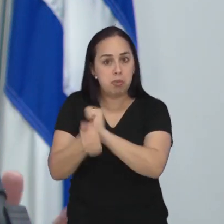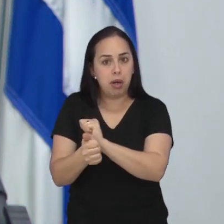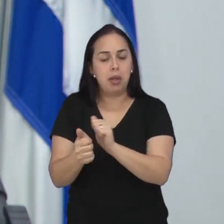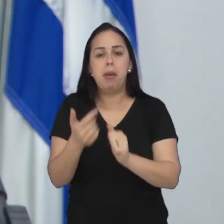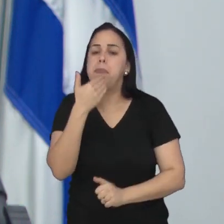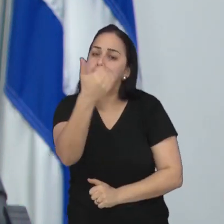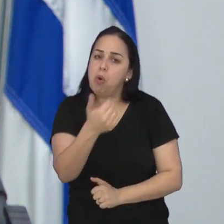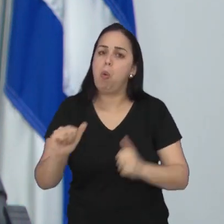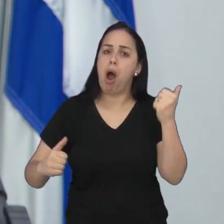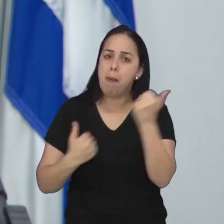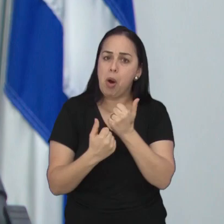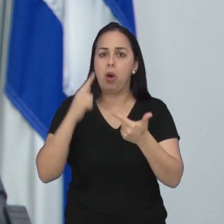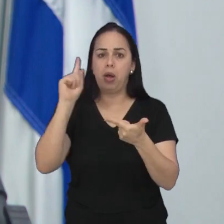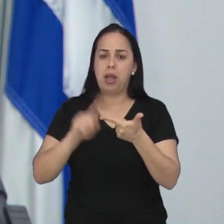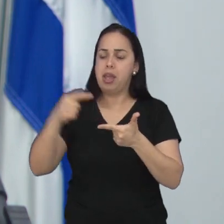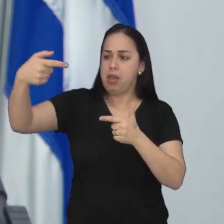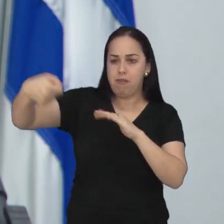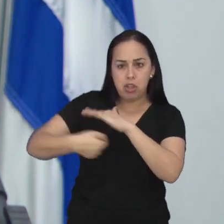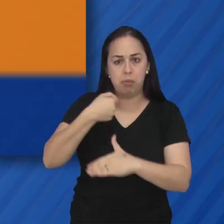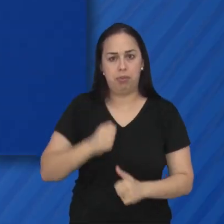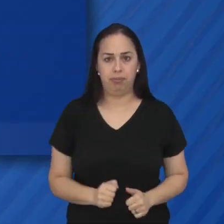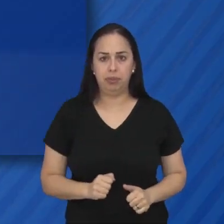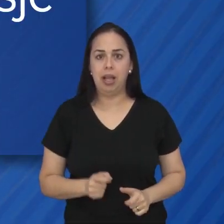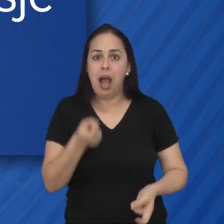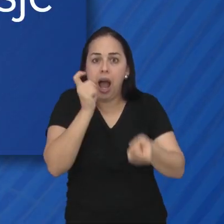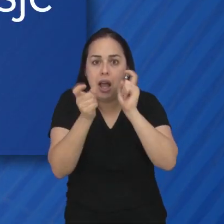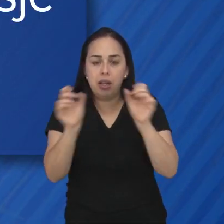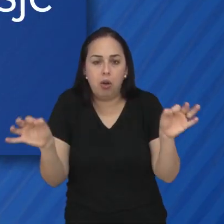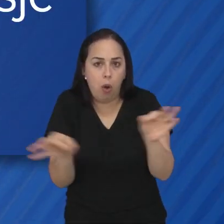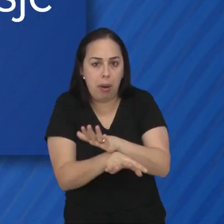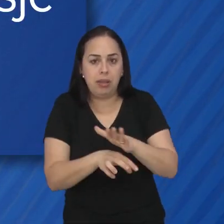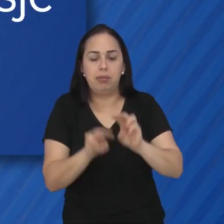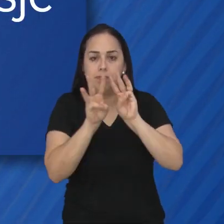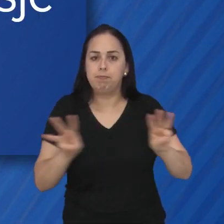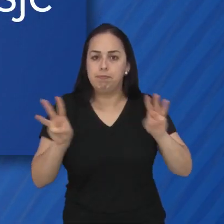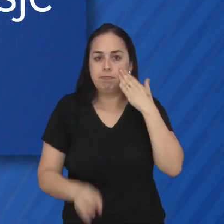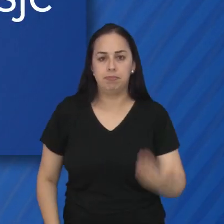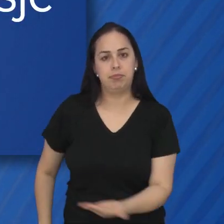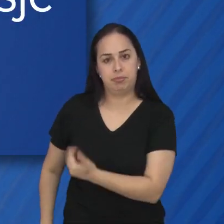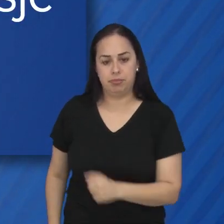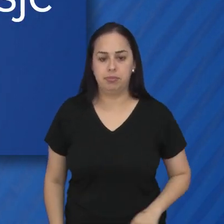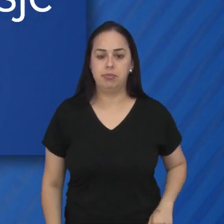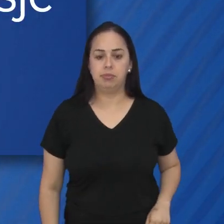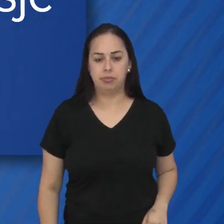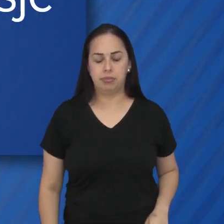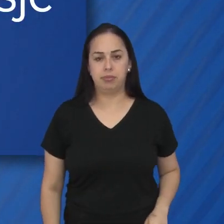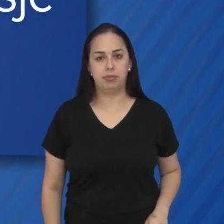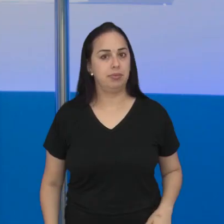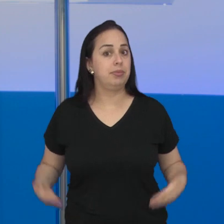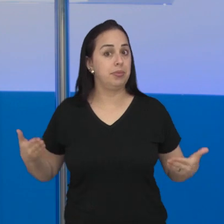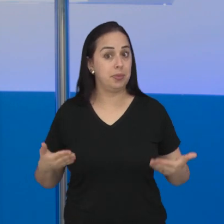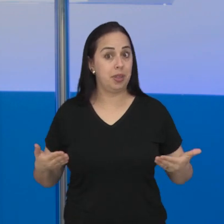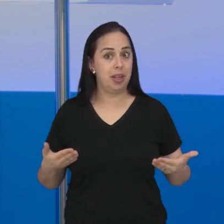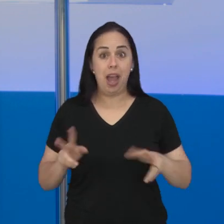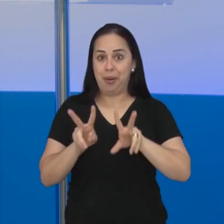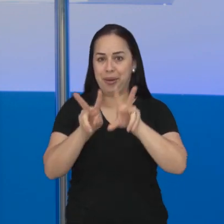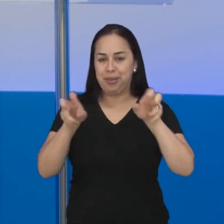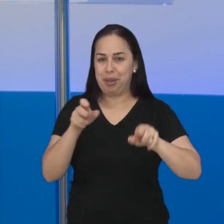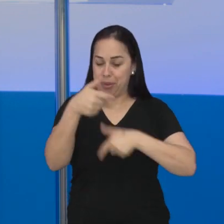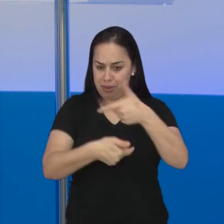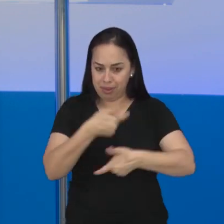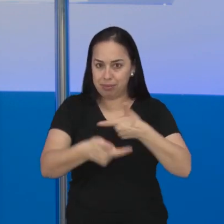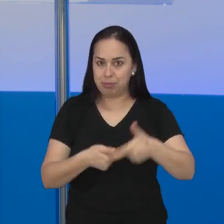pediu mais apoio e investimentos na área. A sessão na íntegra você acompanha no nosso canal do YouTube. E vamos para o